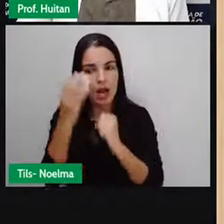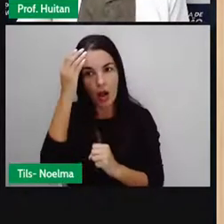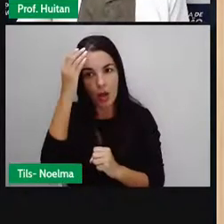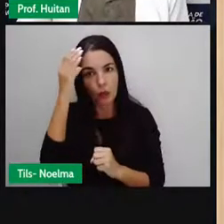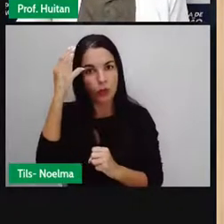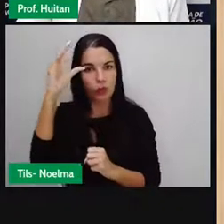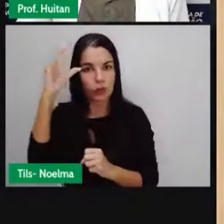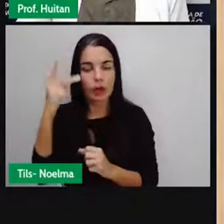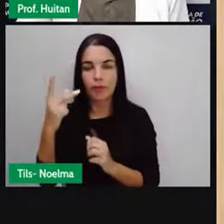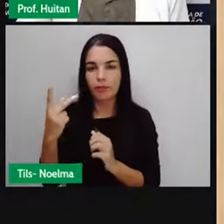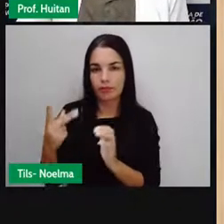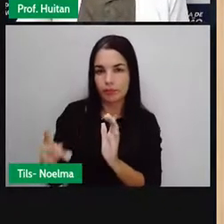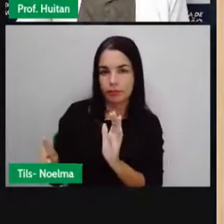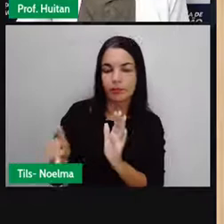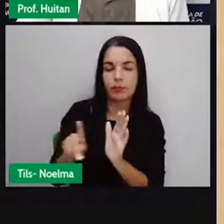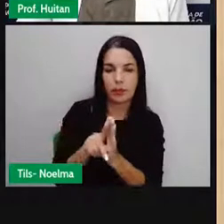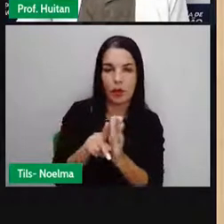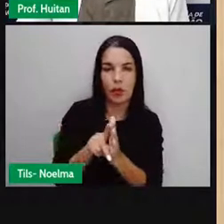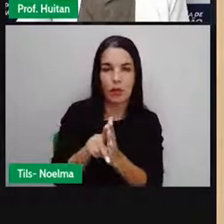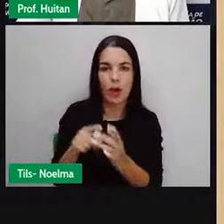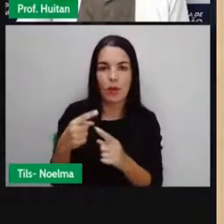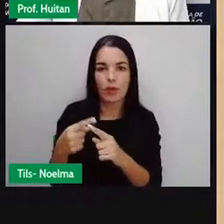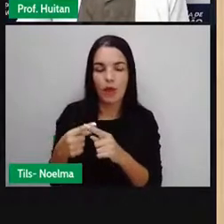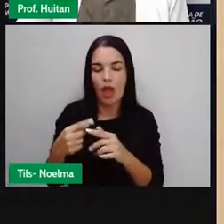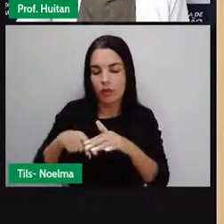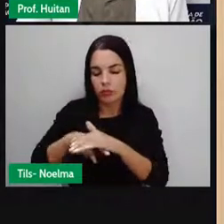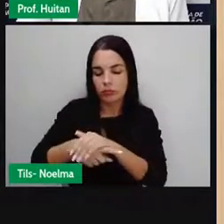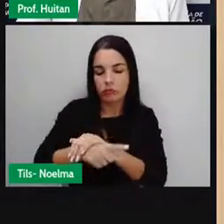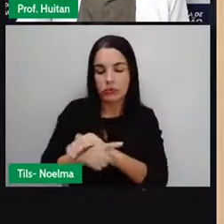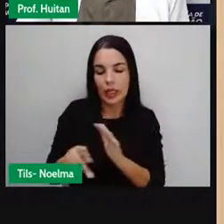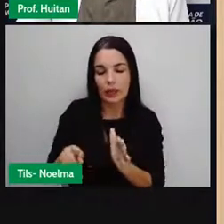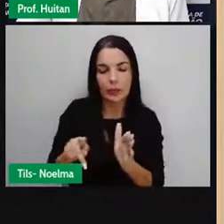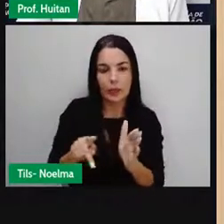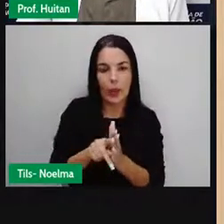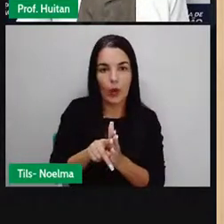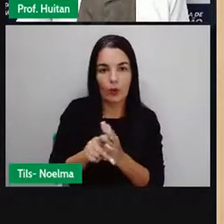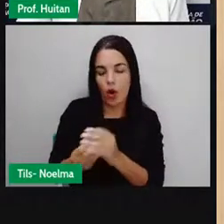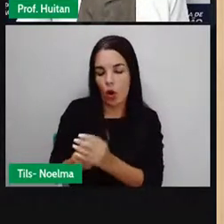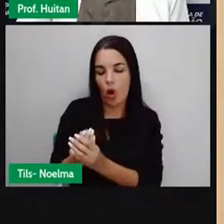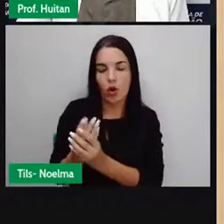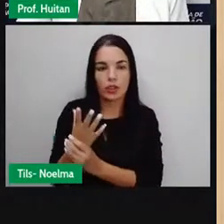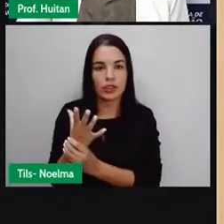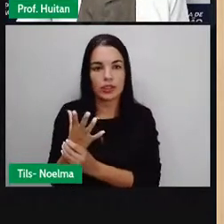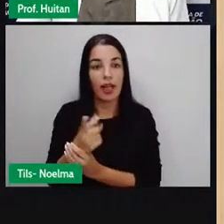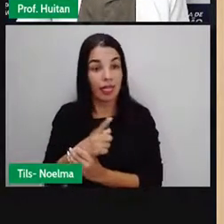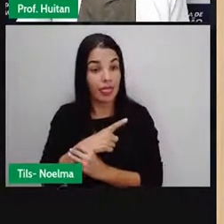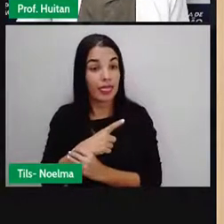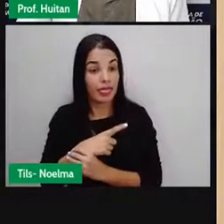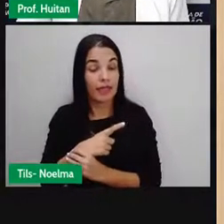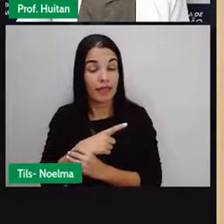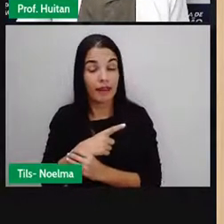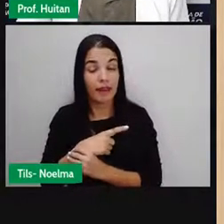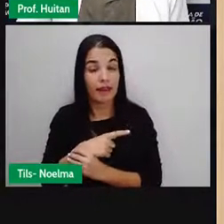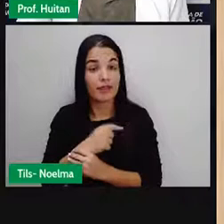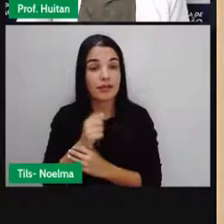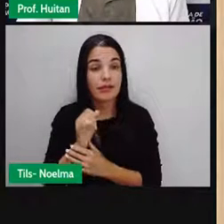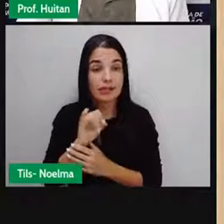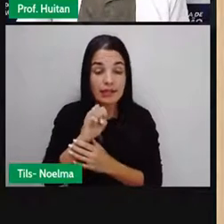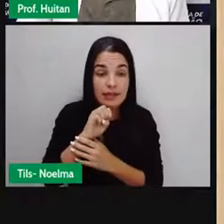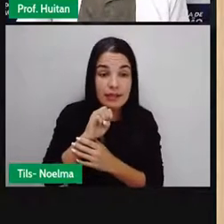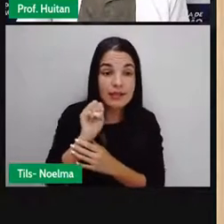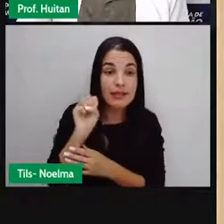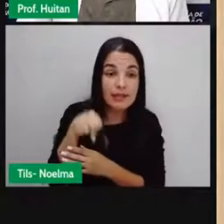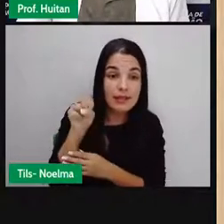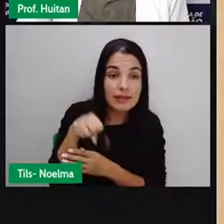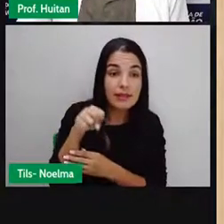ele é de raiz, de origem. Então, estão ganhando o mundo, estão se emancipando, estão